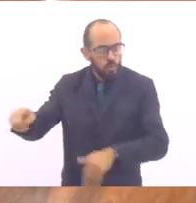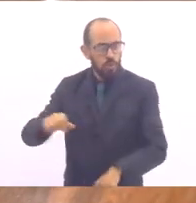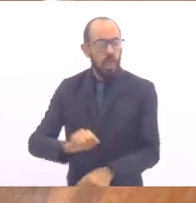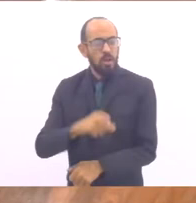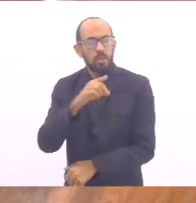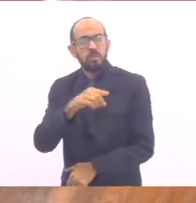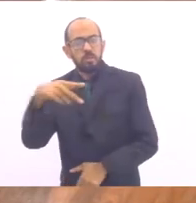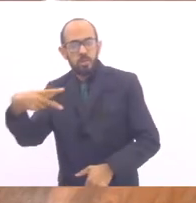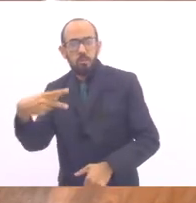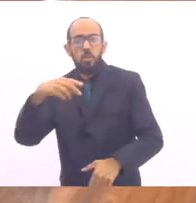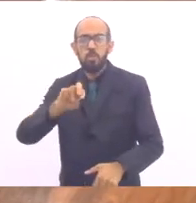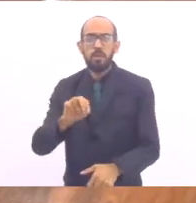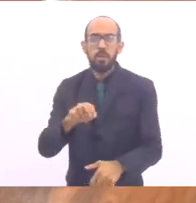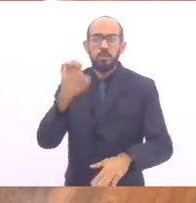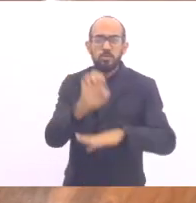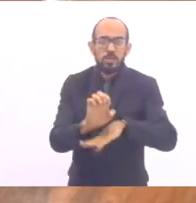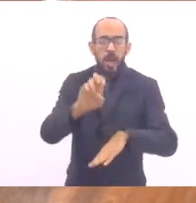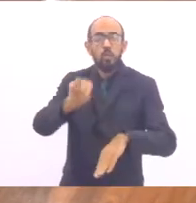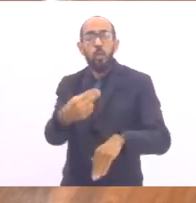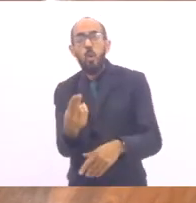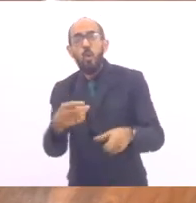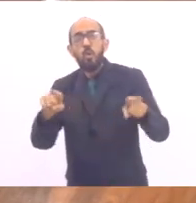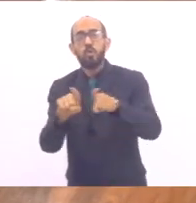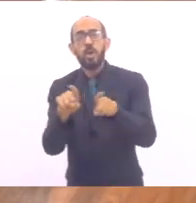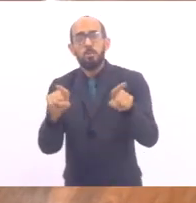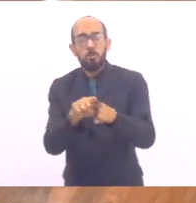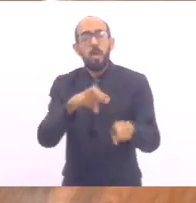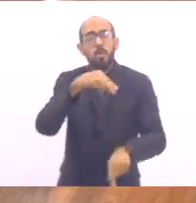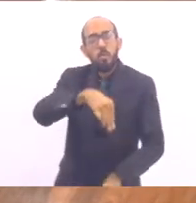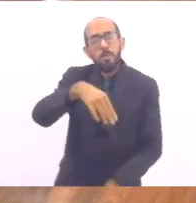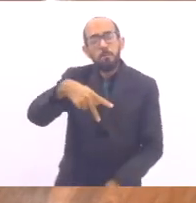Defensoria Pública Estadual e com o MPE?